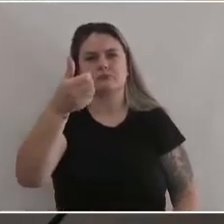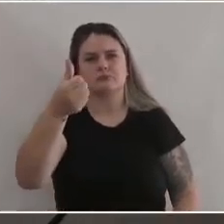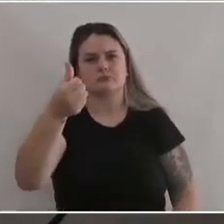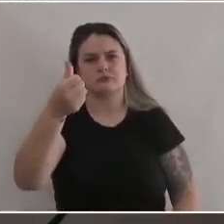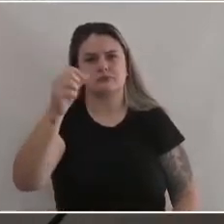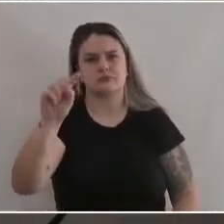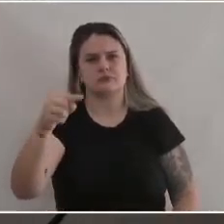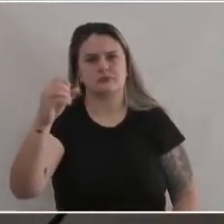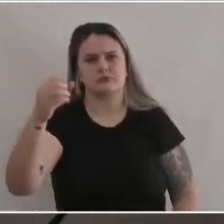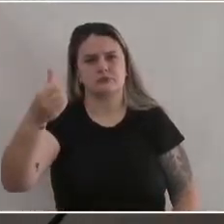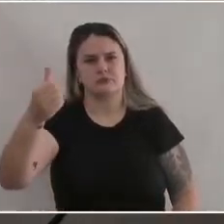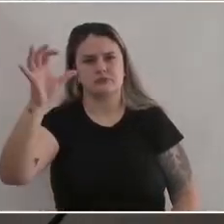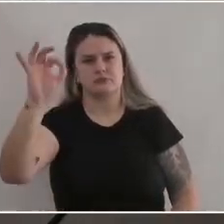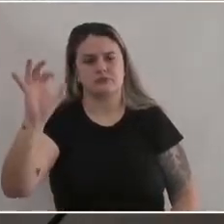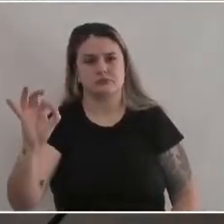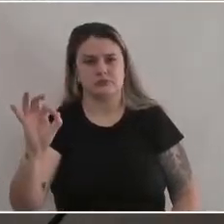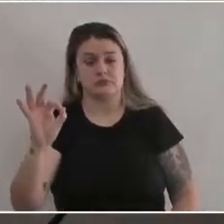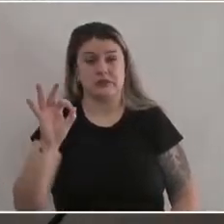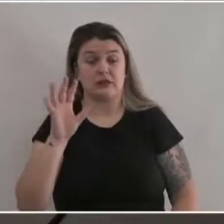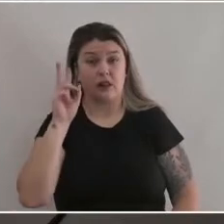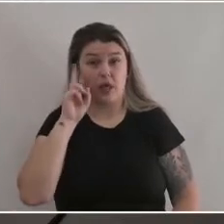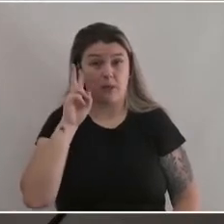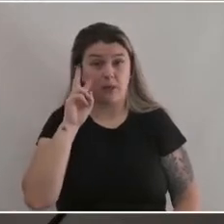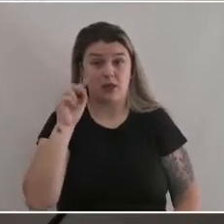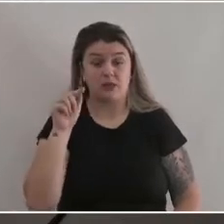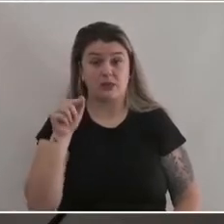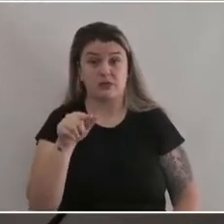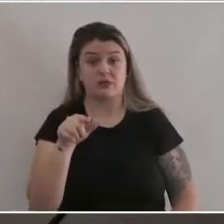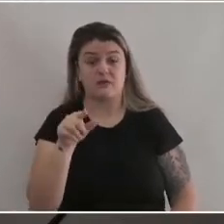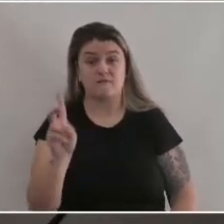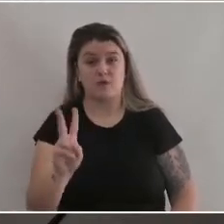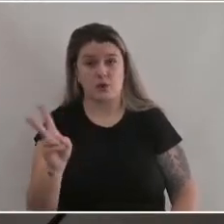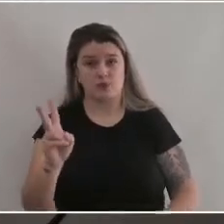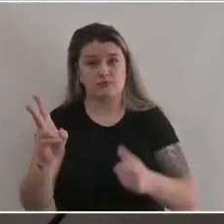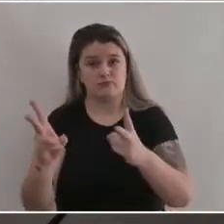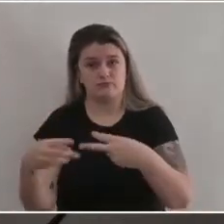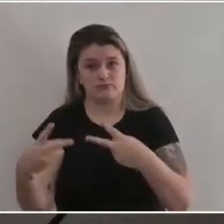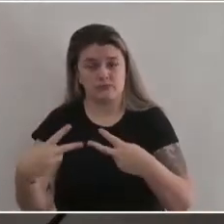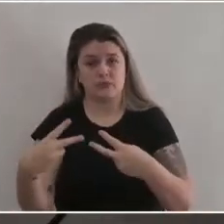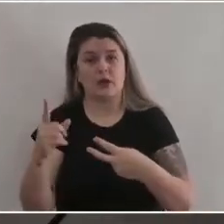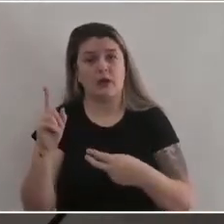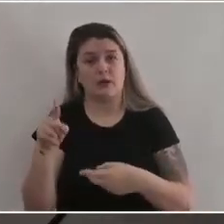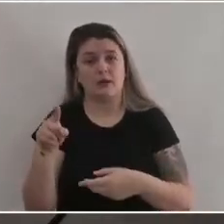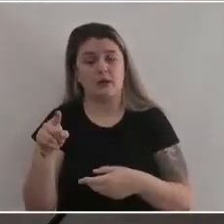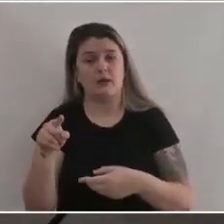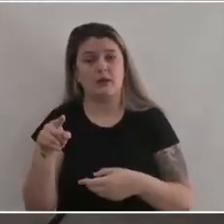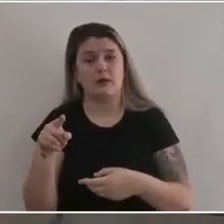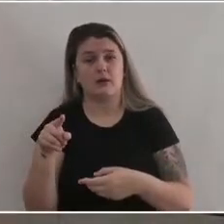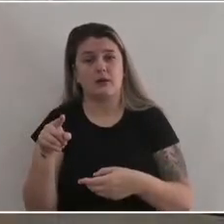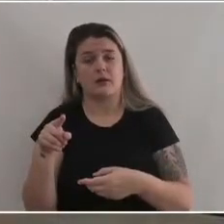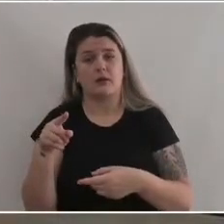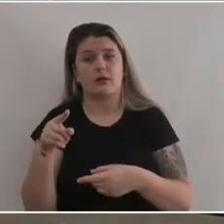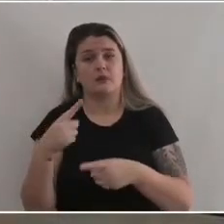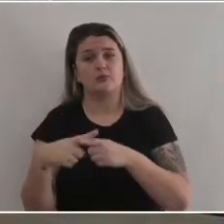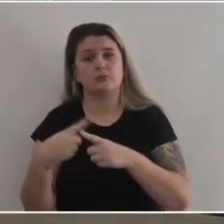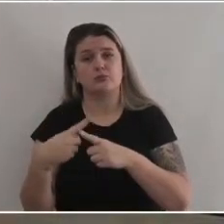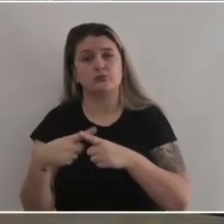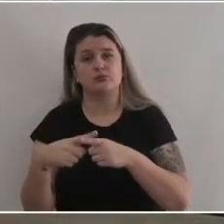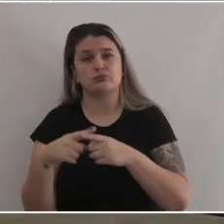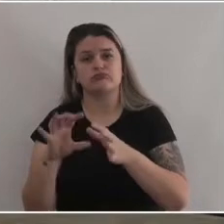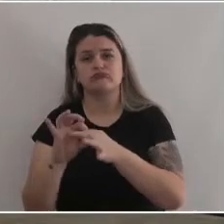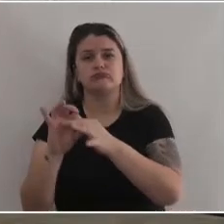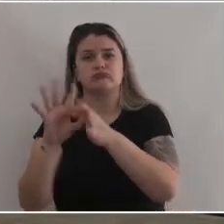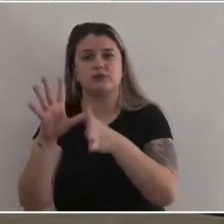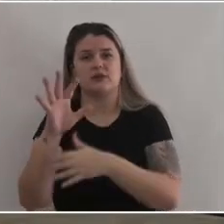276,06%. Então, só lembrando que nesse valor arrecadado é em virtude da liberação de parcelas